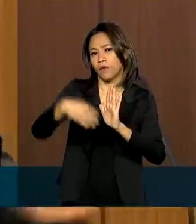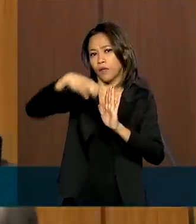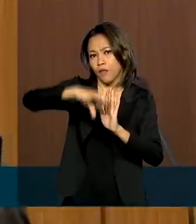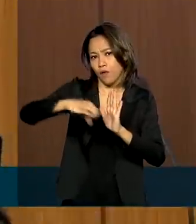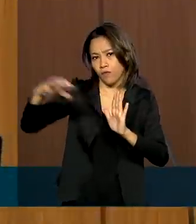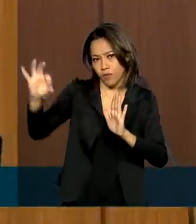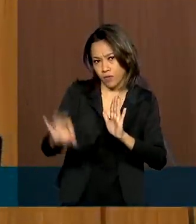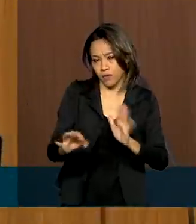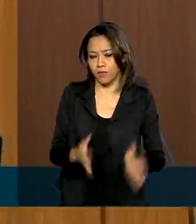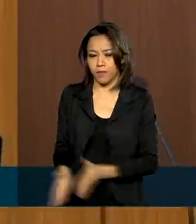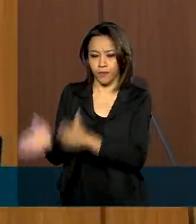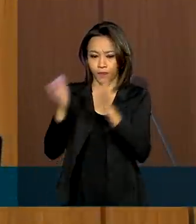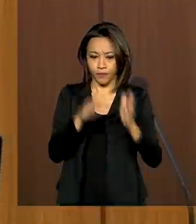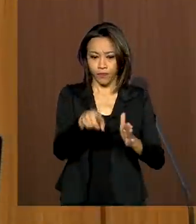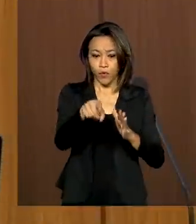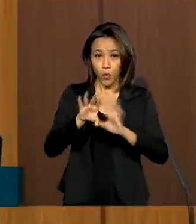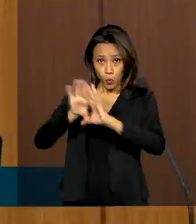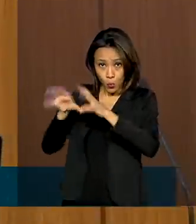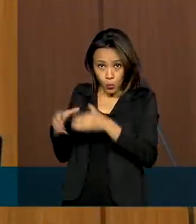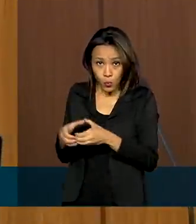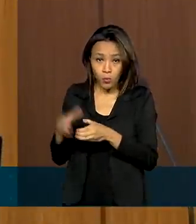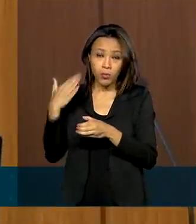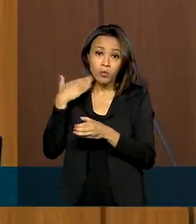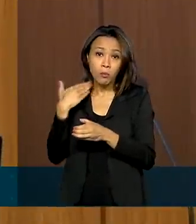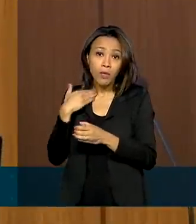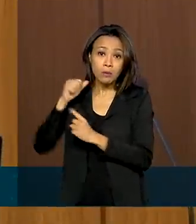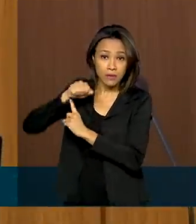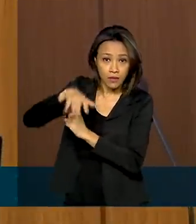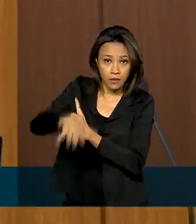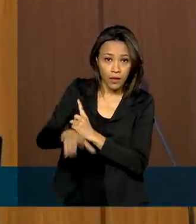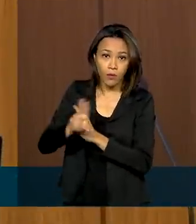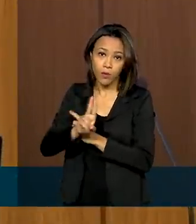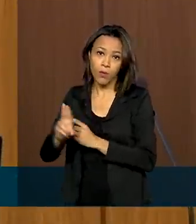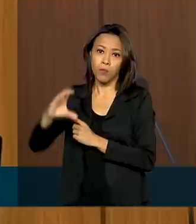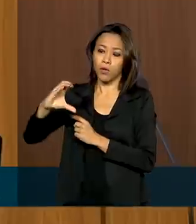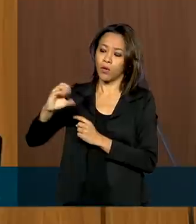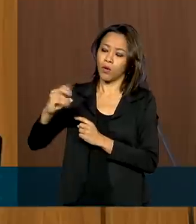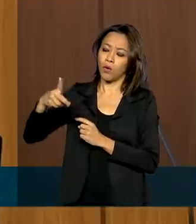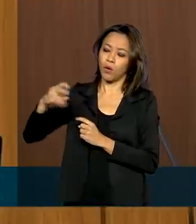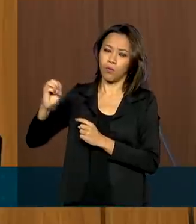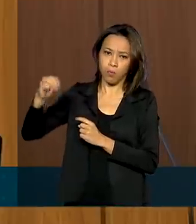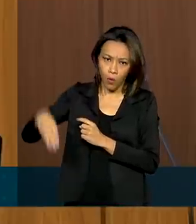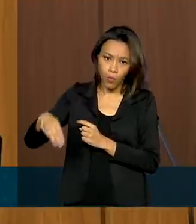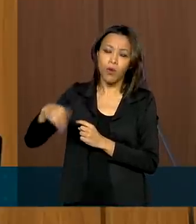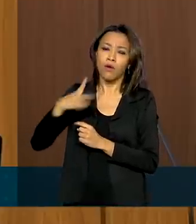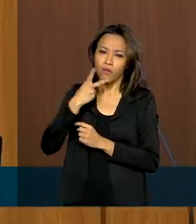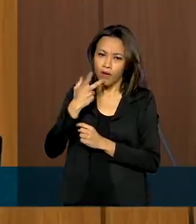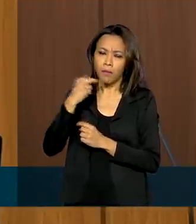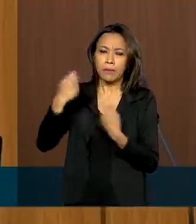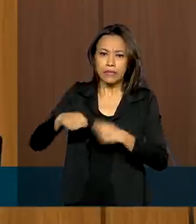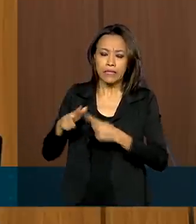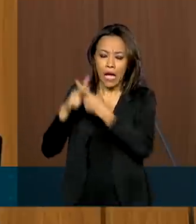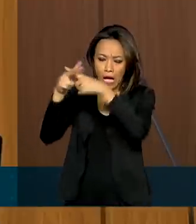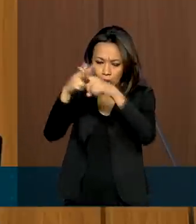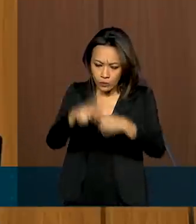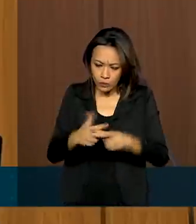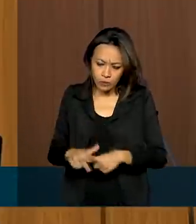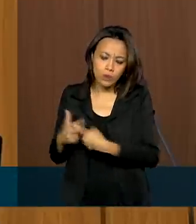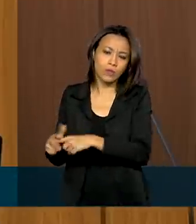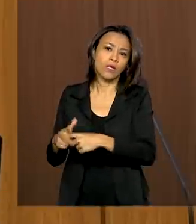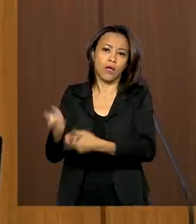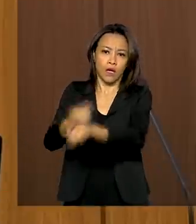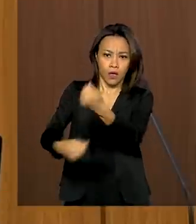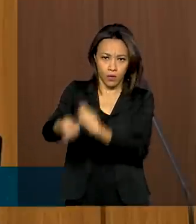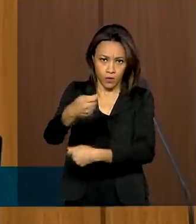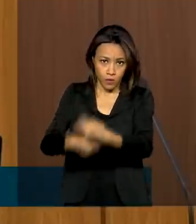O Copom avalia que perseverar no processo de reformas e ajustes necessários na economia brasileira é essencial